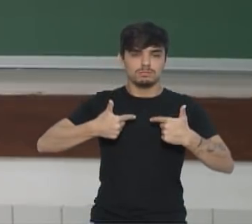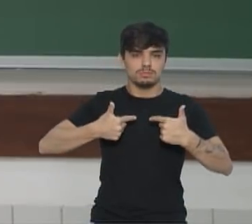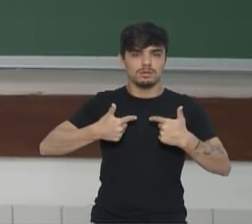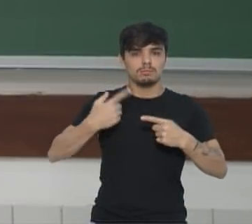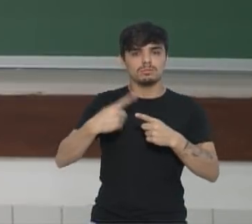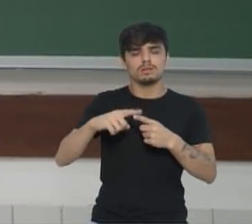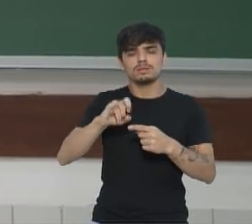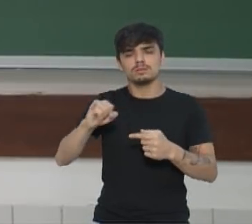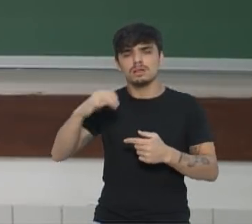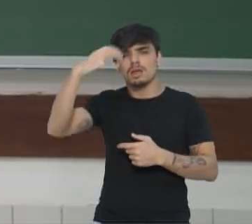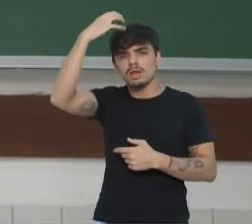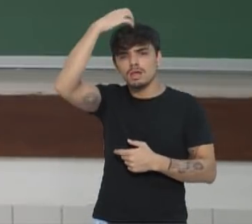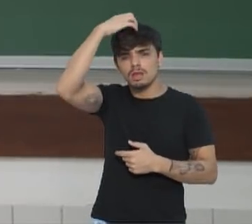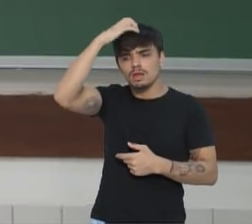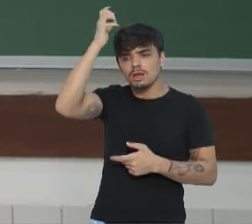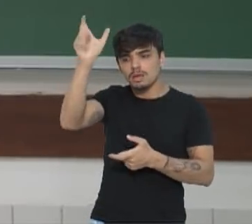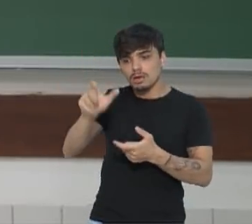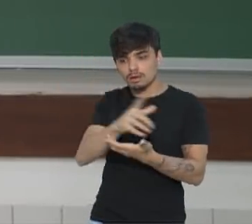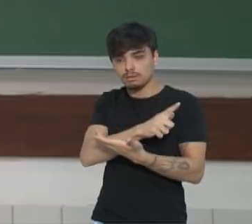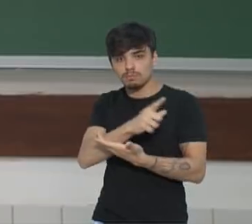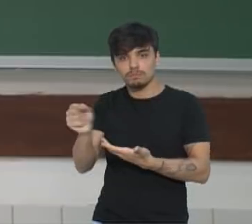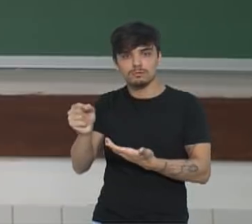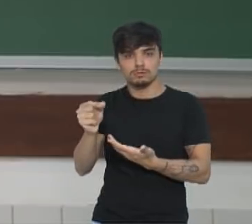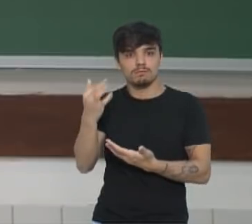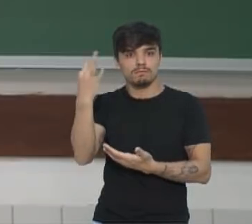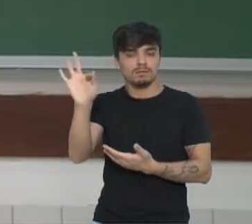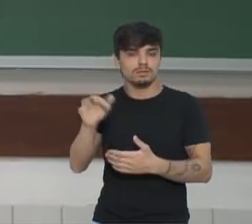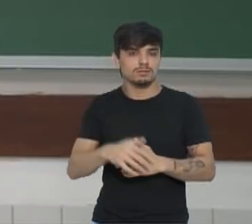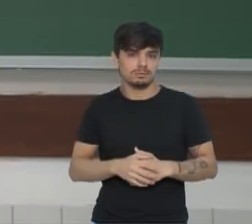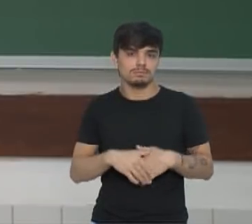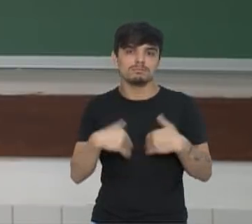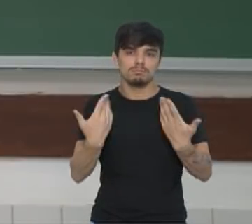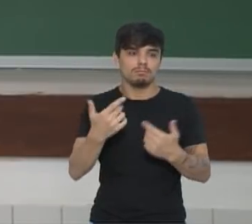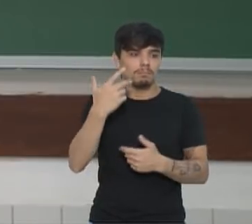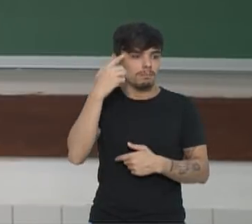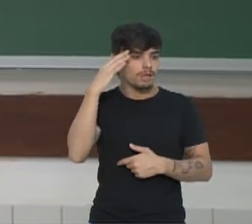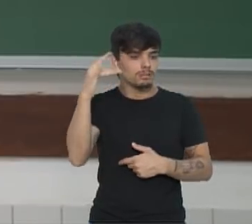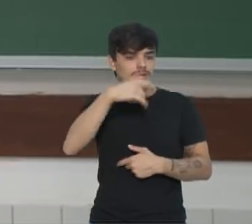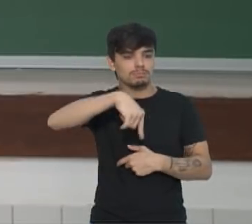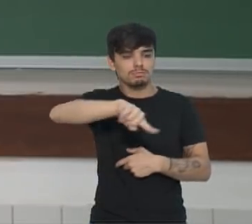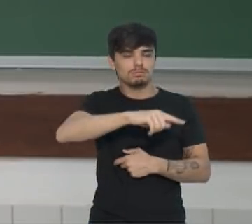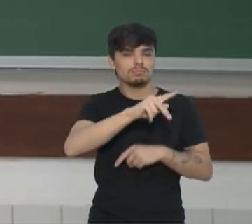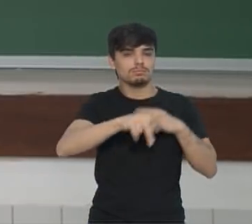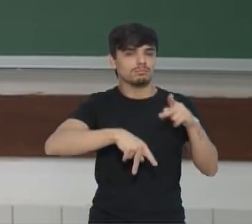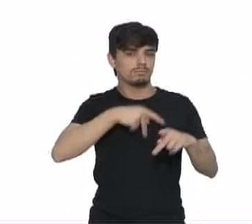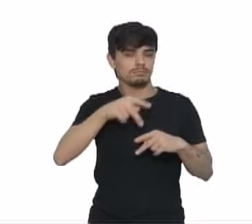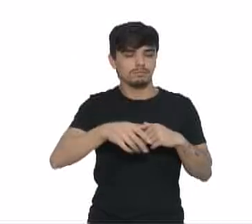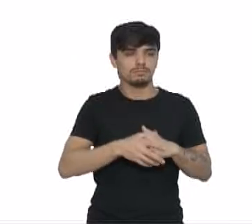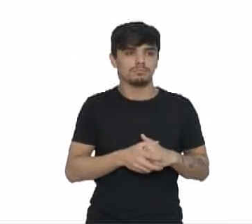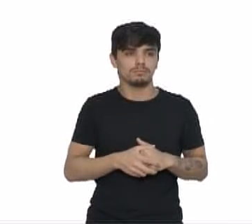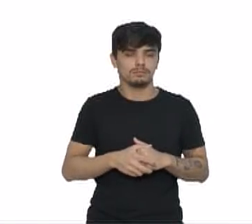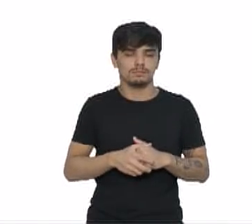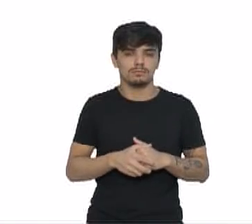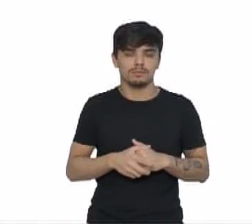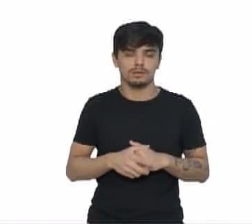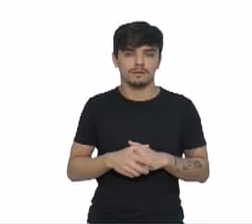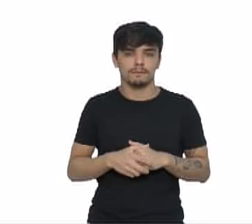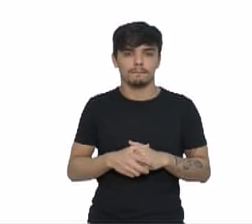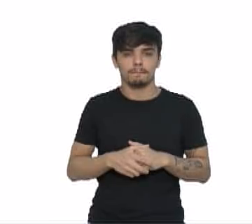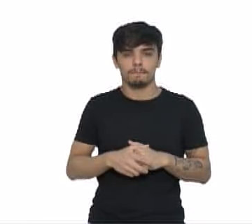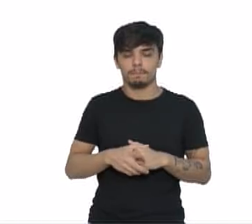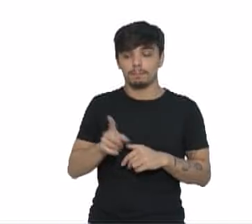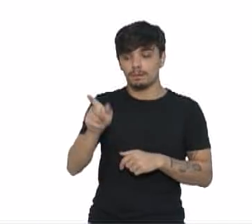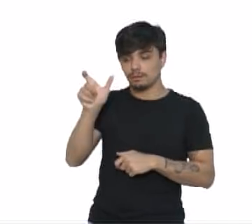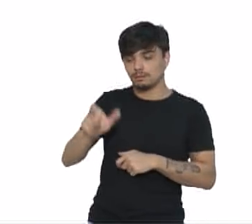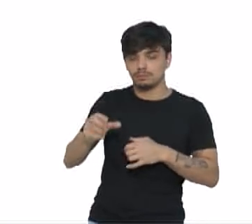tentou fugir da França, imagine o resto. Se até o rei tentou trair. Para fazer isso, eles vão criar o Tribunal Revolucionário. Ele